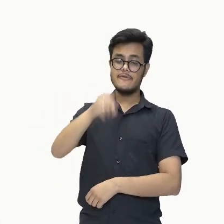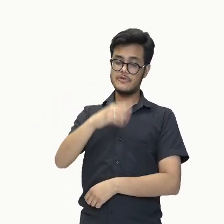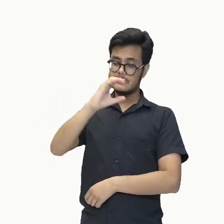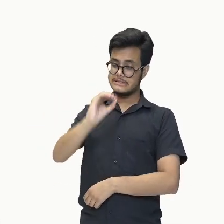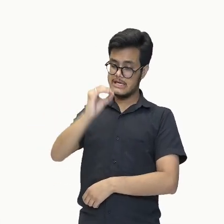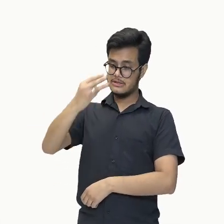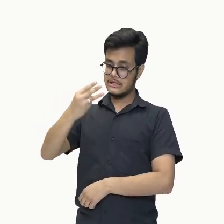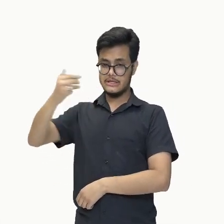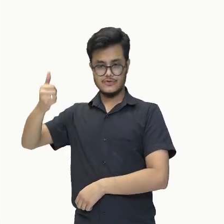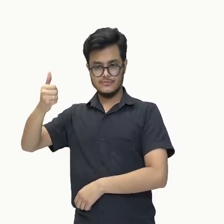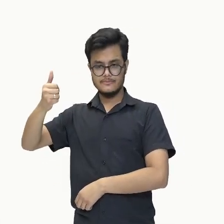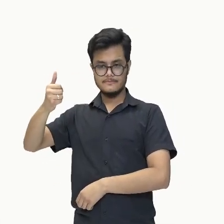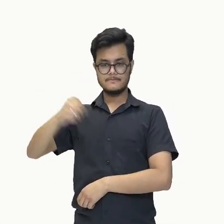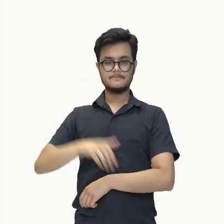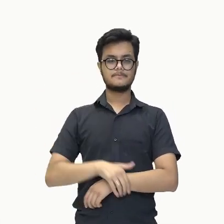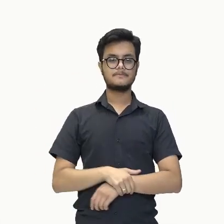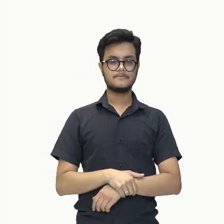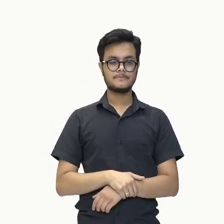3,1%,